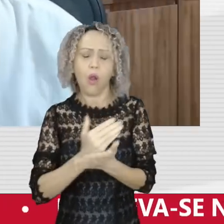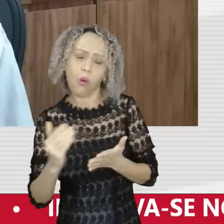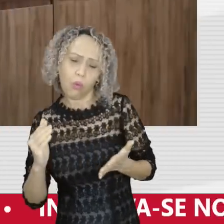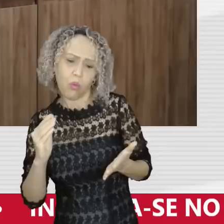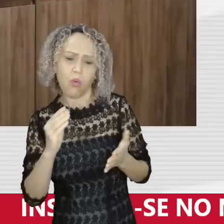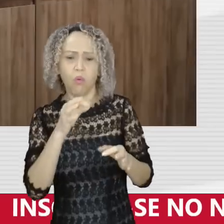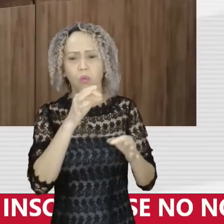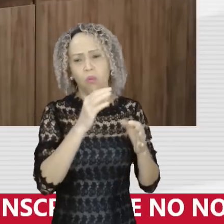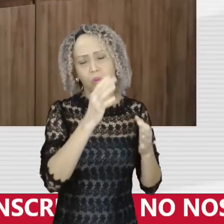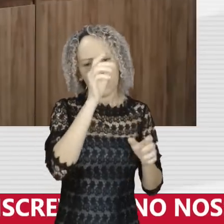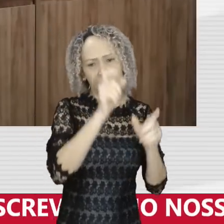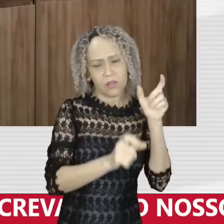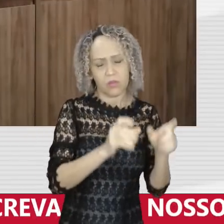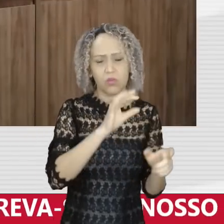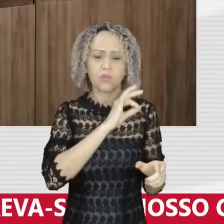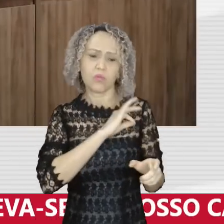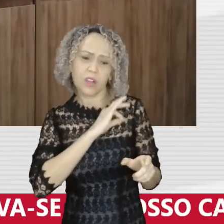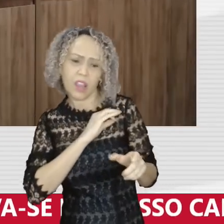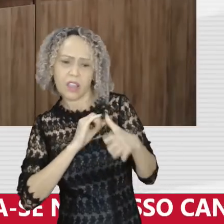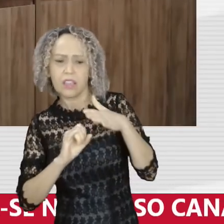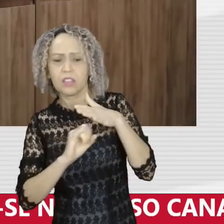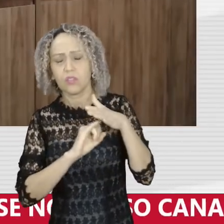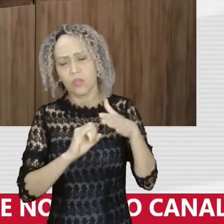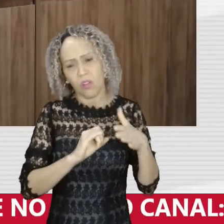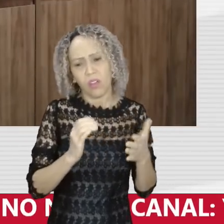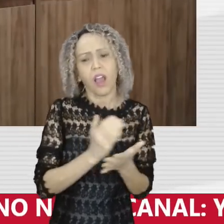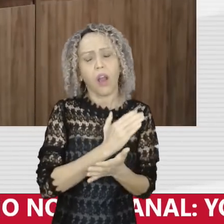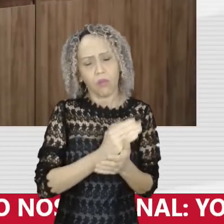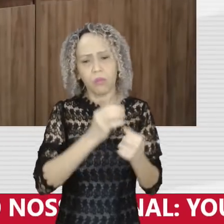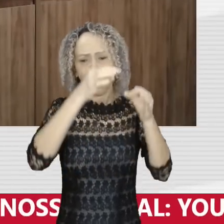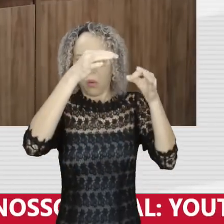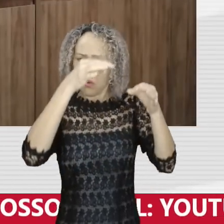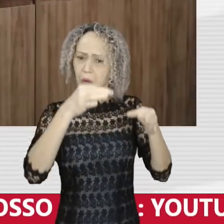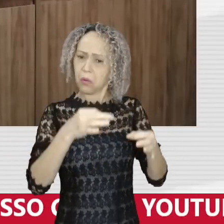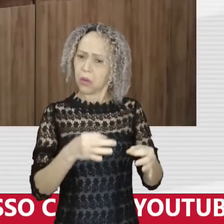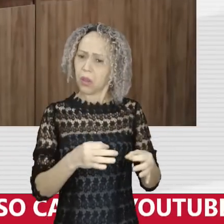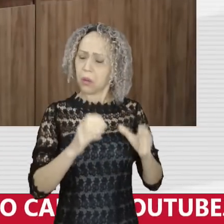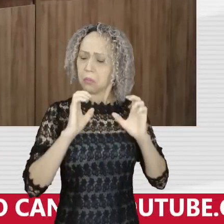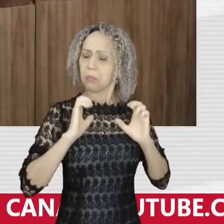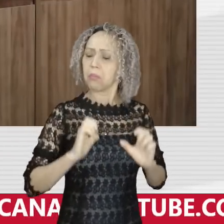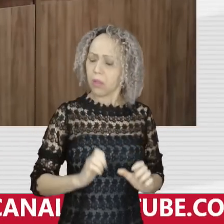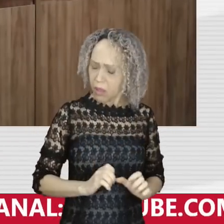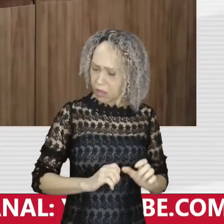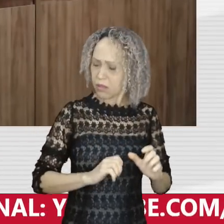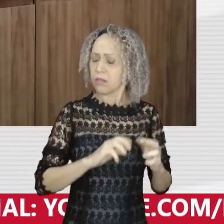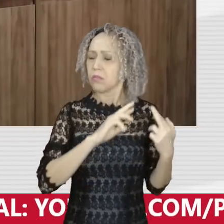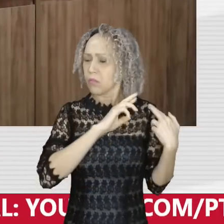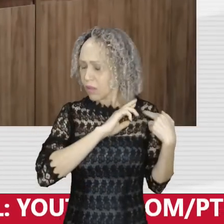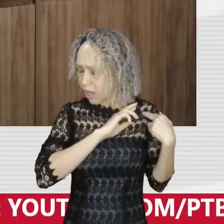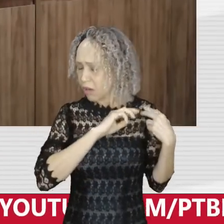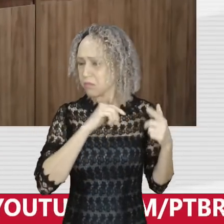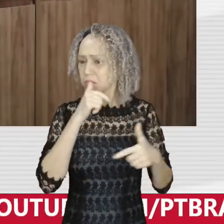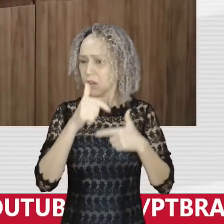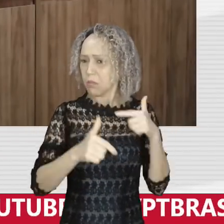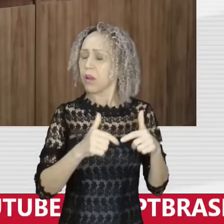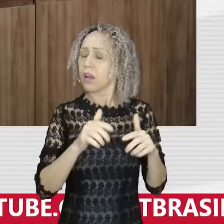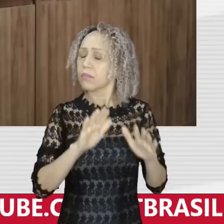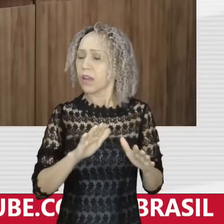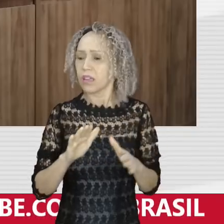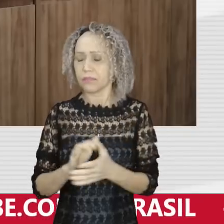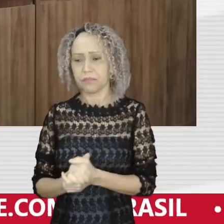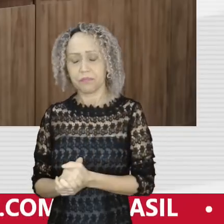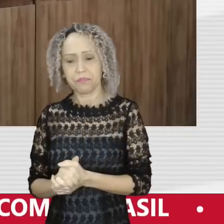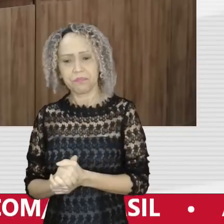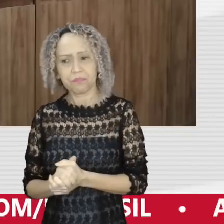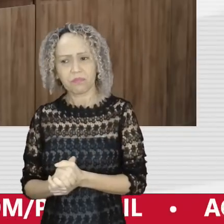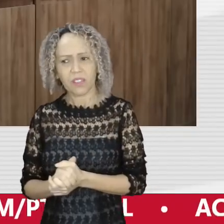da polícia do qual nós falamos, eles ainda não entenderam muito o papel deles, que é defender a democracia, defender os direitos do povo. Né?